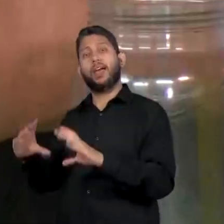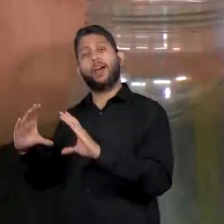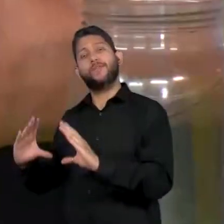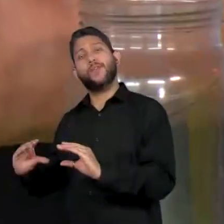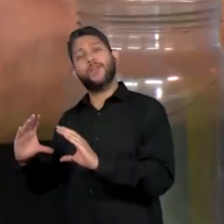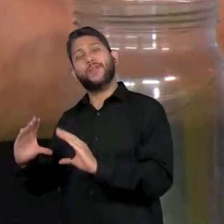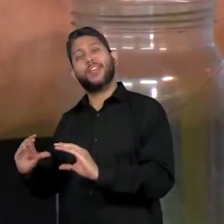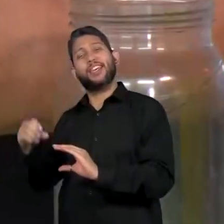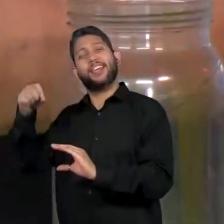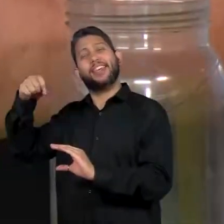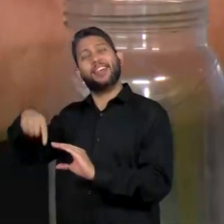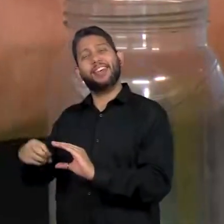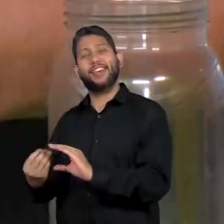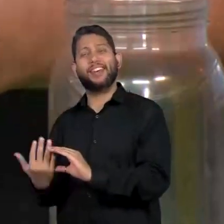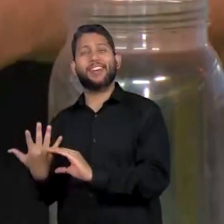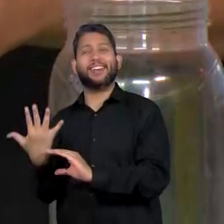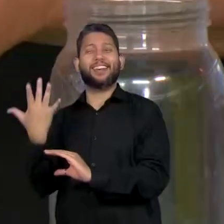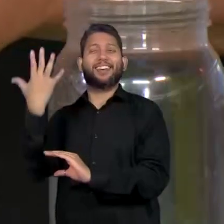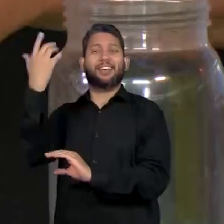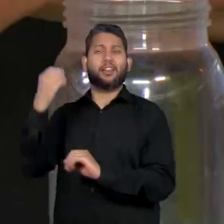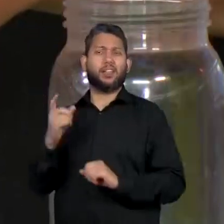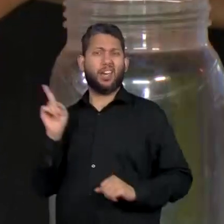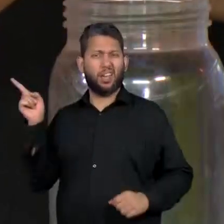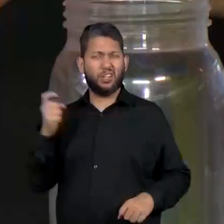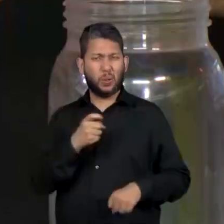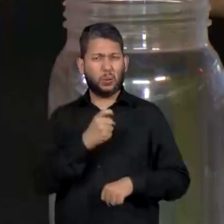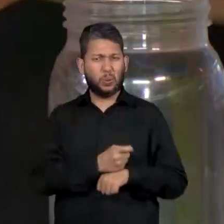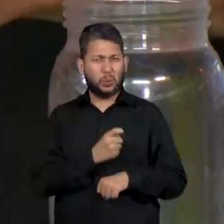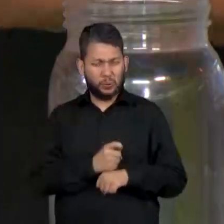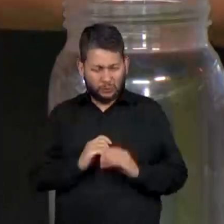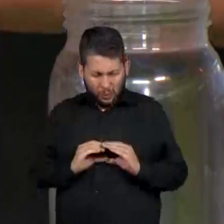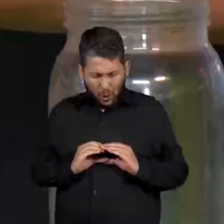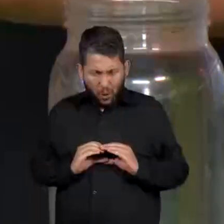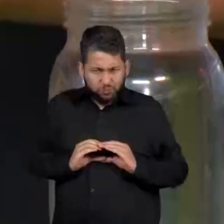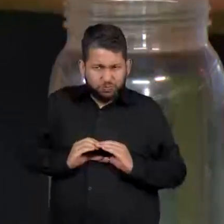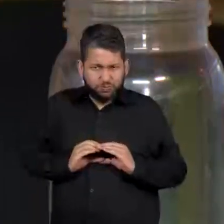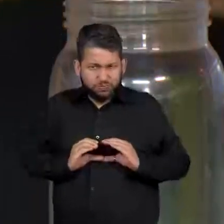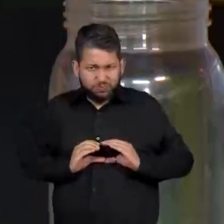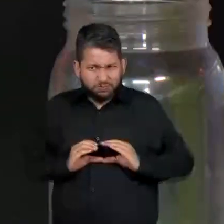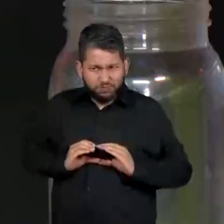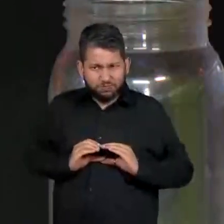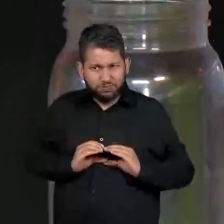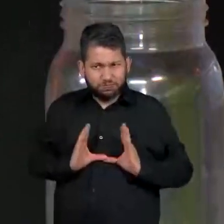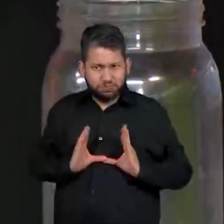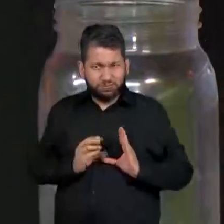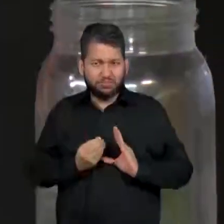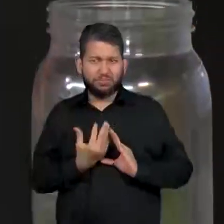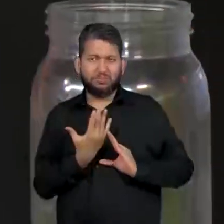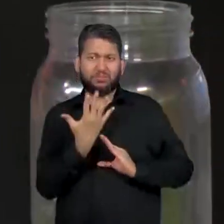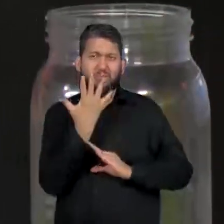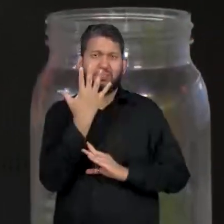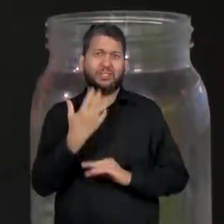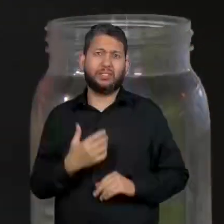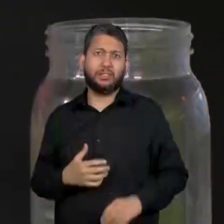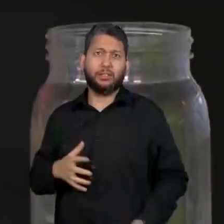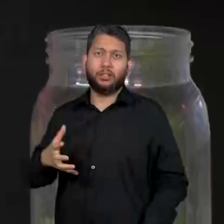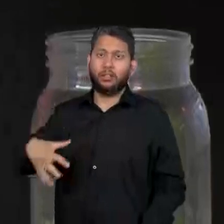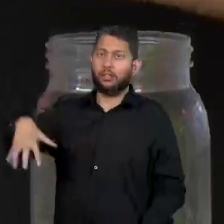fizemos e que a plantinha brotou e ficou lindinha. Mas olha, neste solo, eu vou até me arriscar a virar assim, gente,